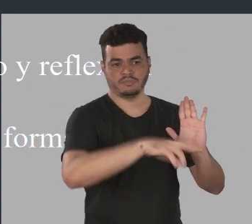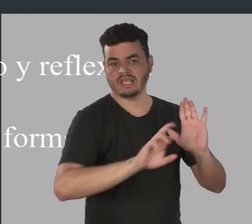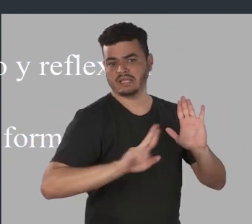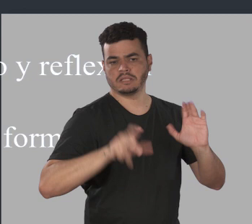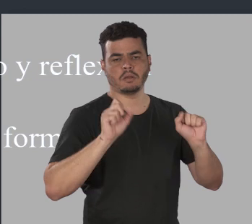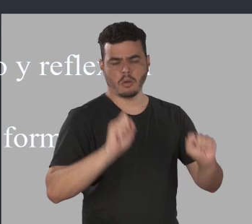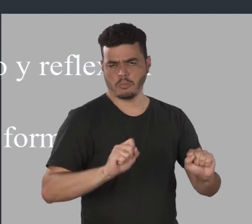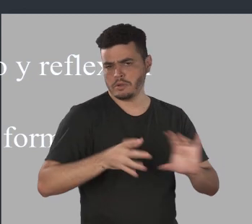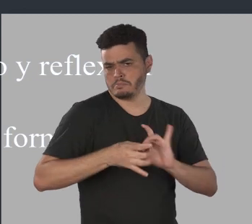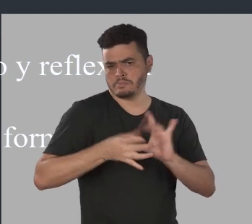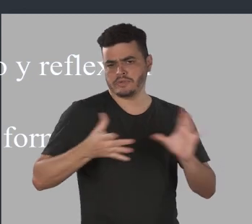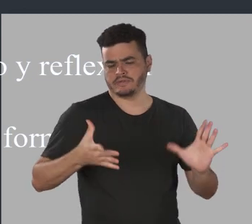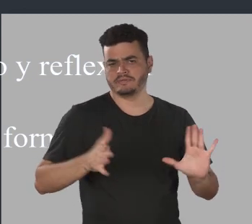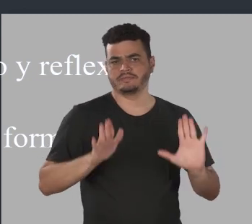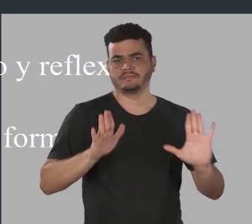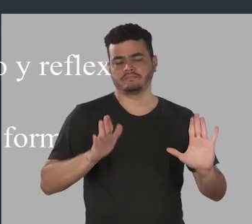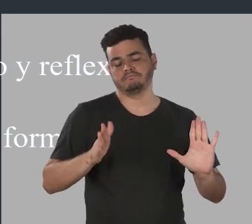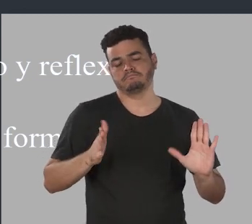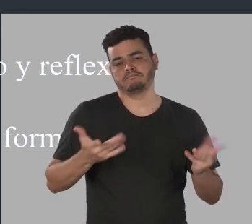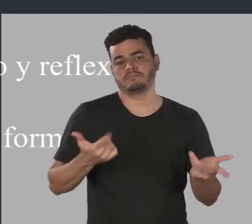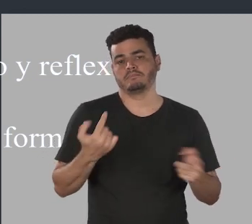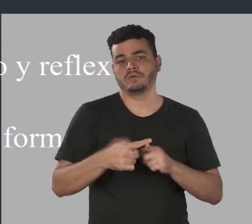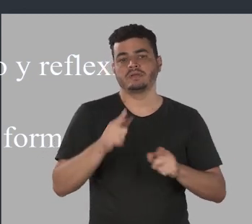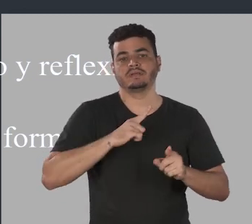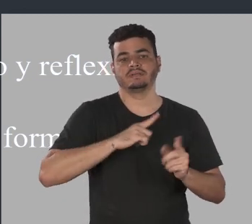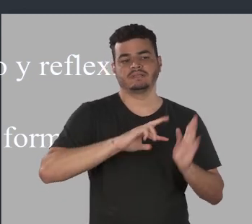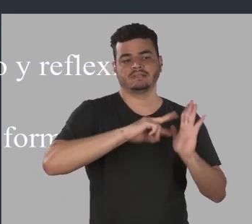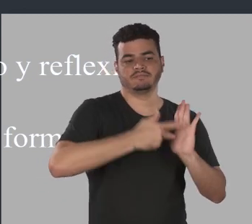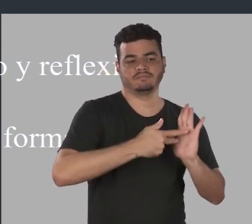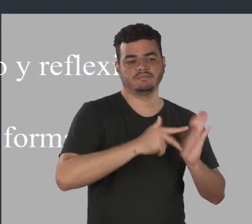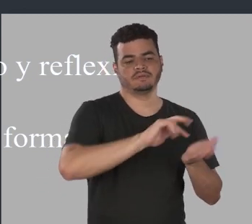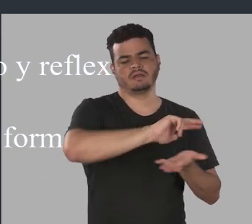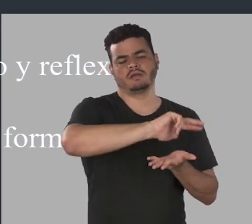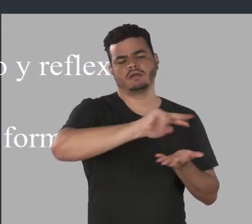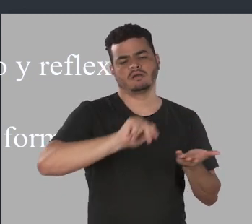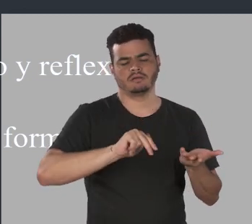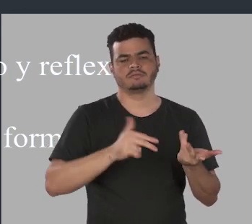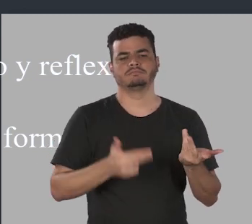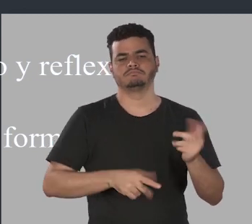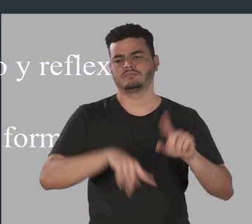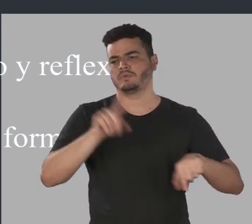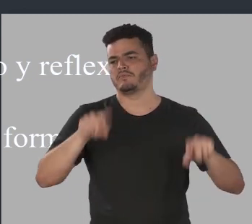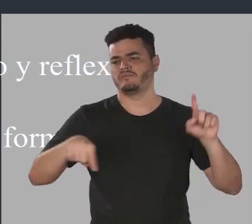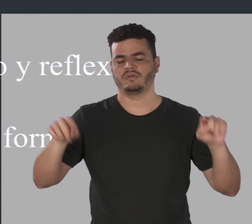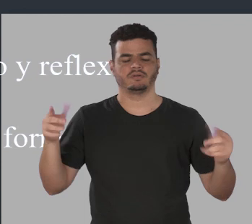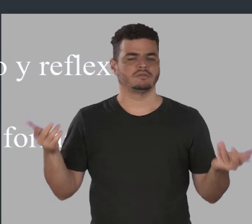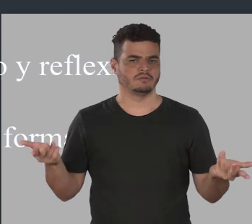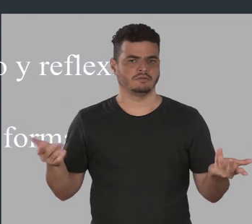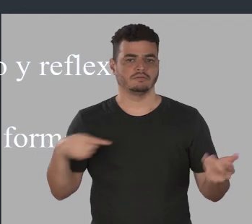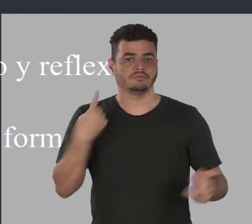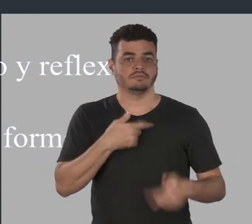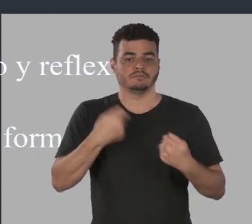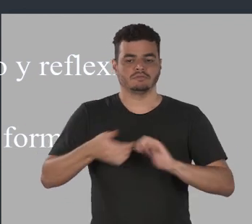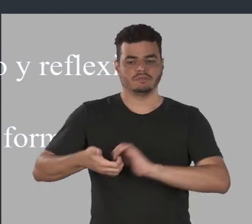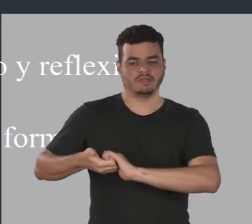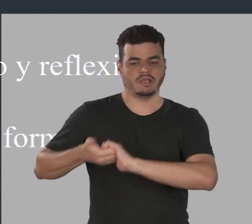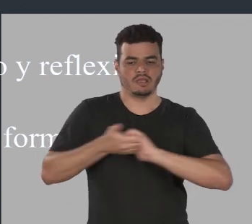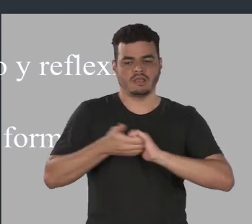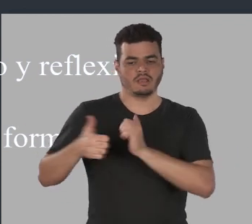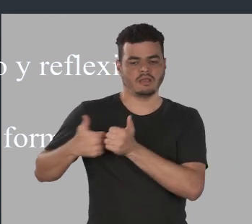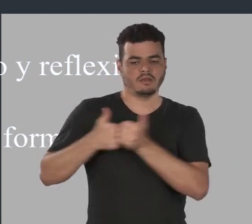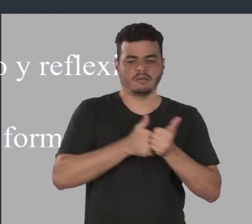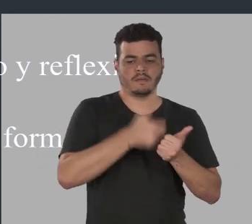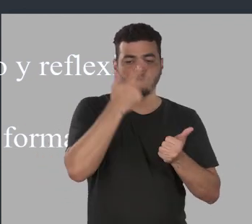aberta multiplicamente, né, esse sentido. Então, podemos pensar este acompanhamento como uma companhia